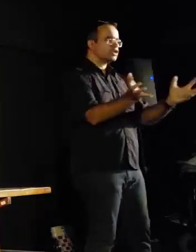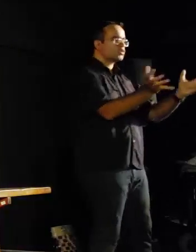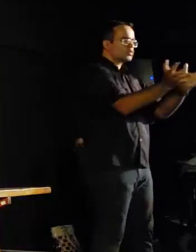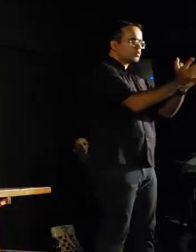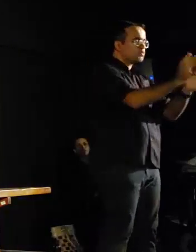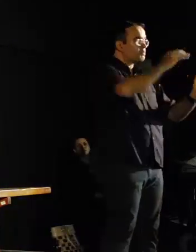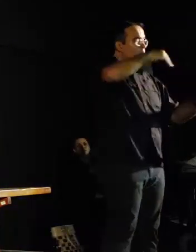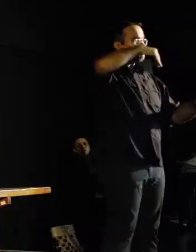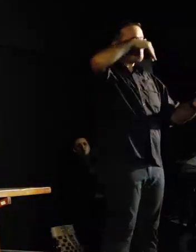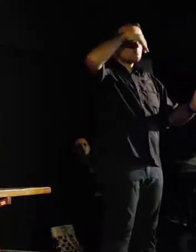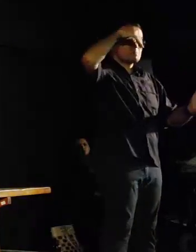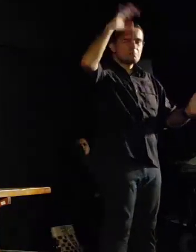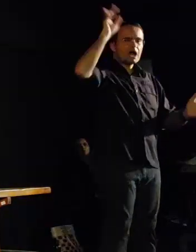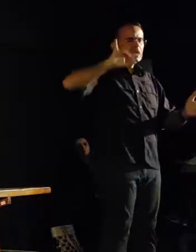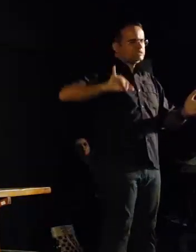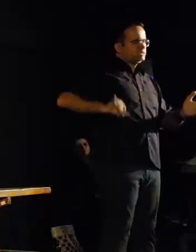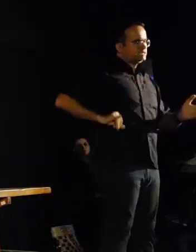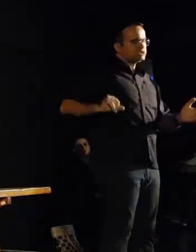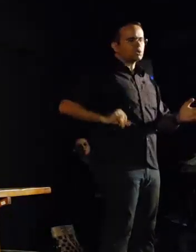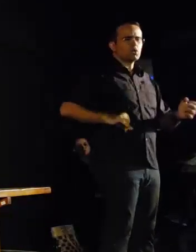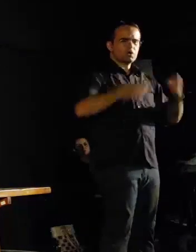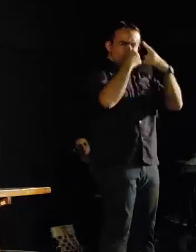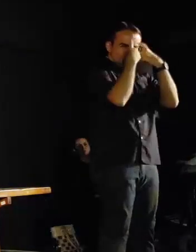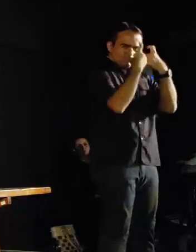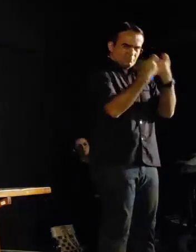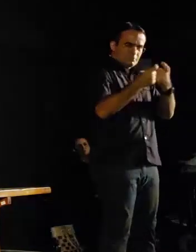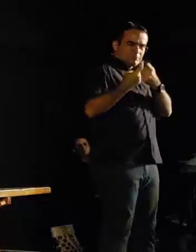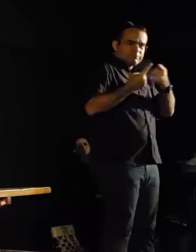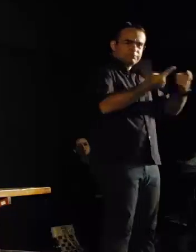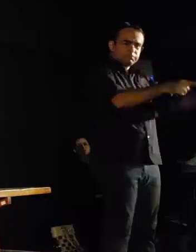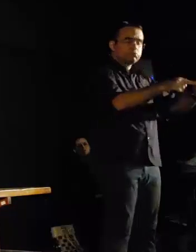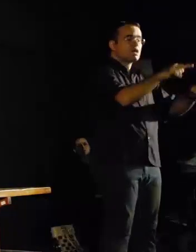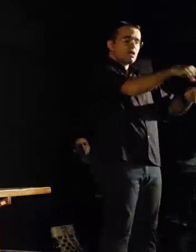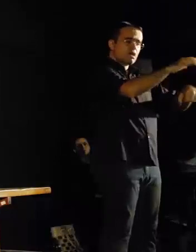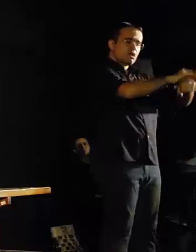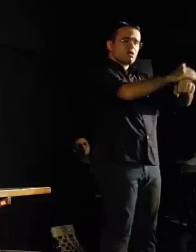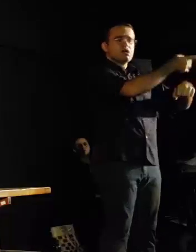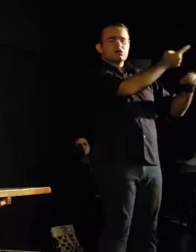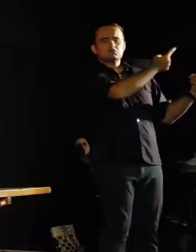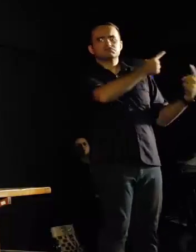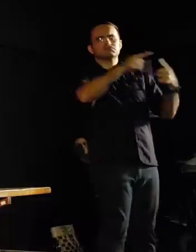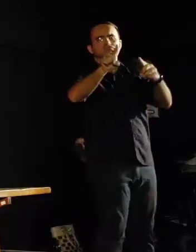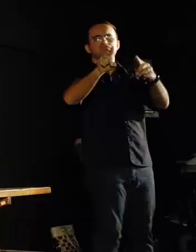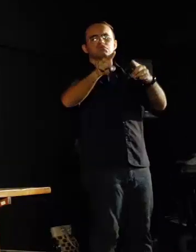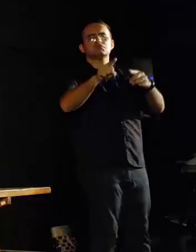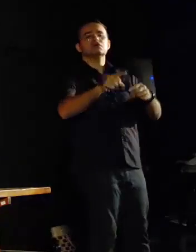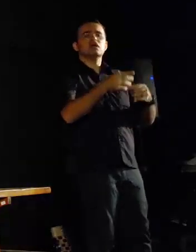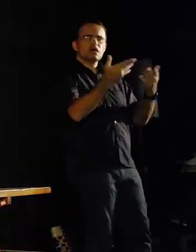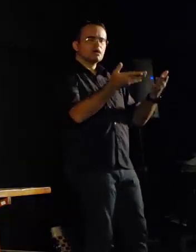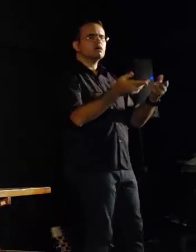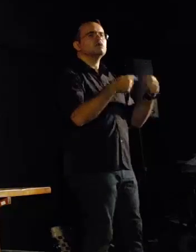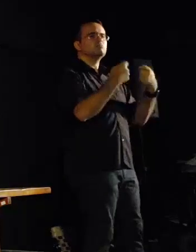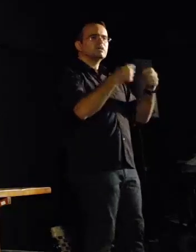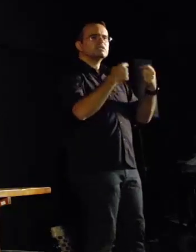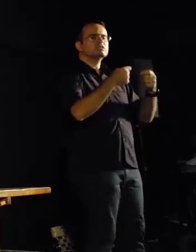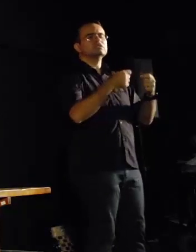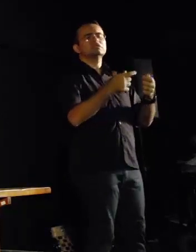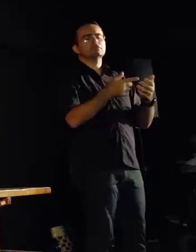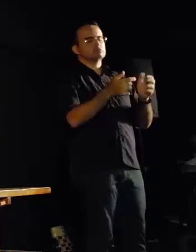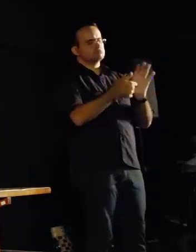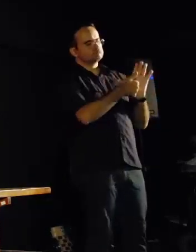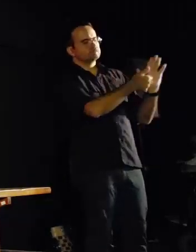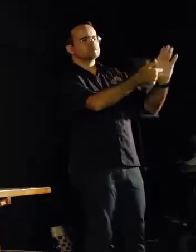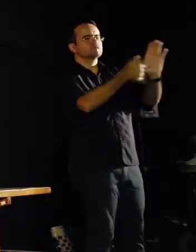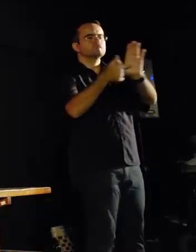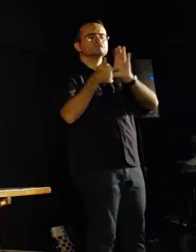mais violentados da sociedade, certo? Elas são as verdadeiras lutas universalistas. Eu poderia dar um exemplo do que